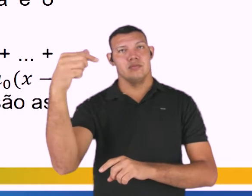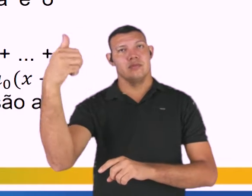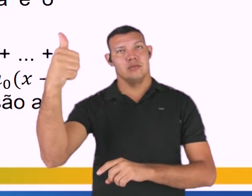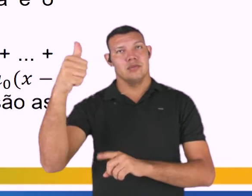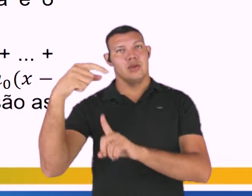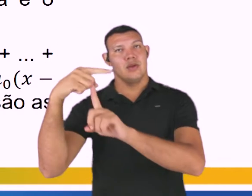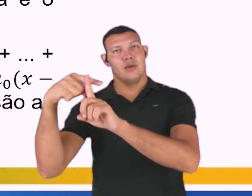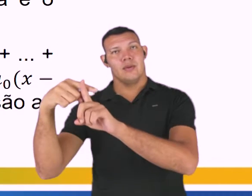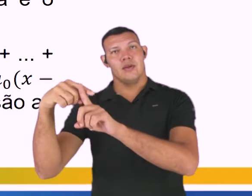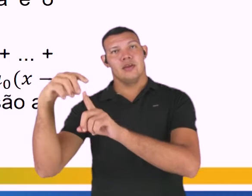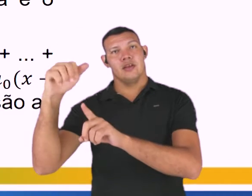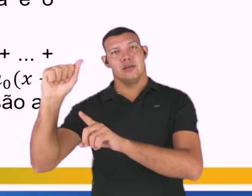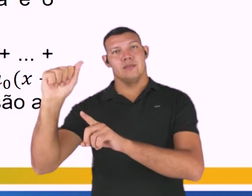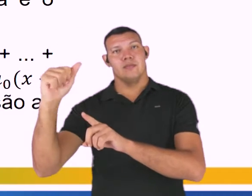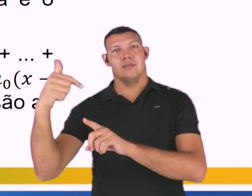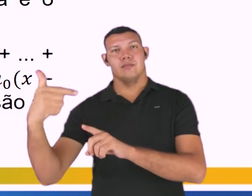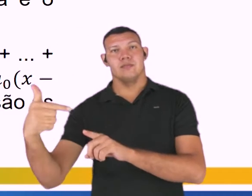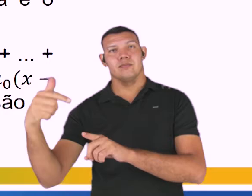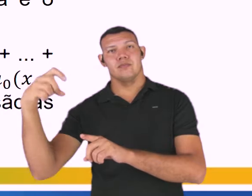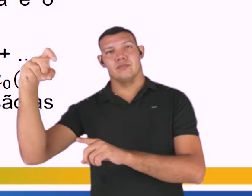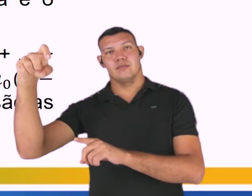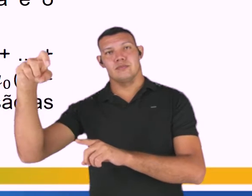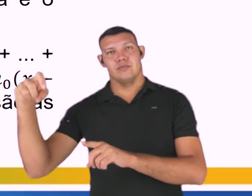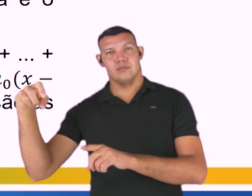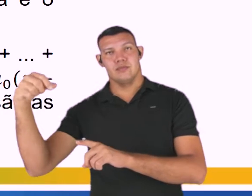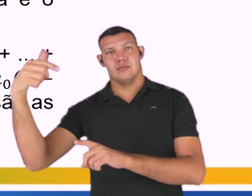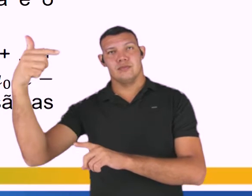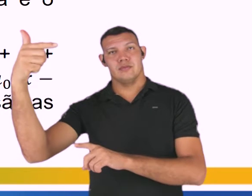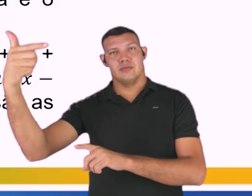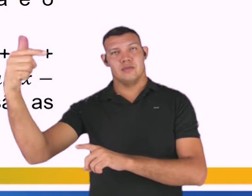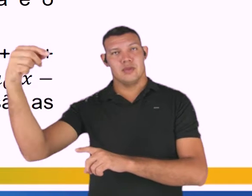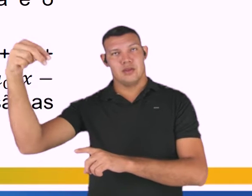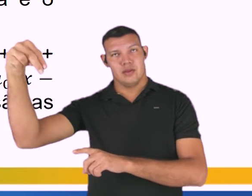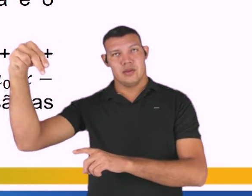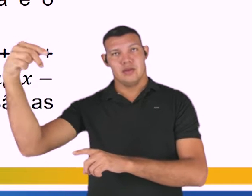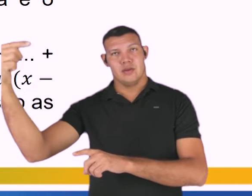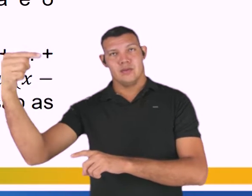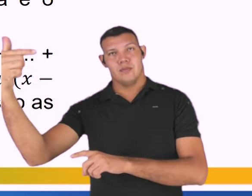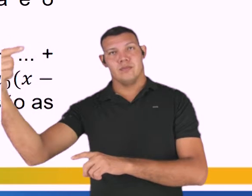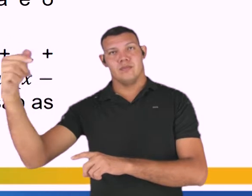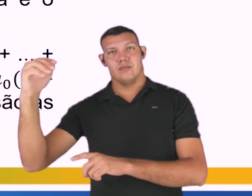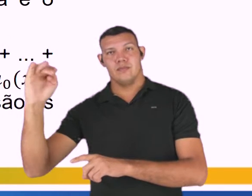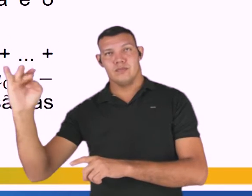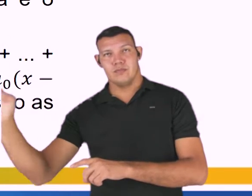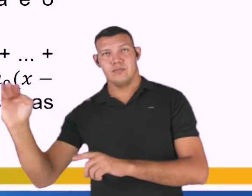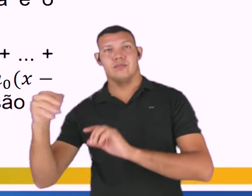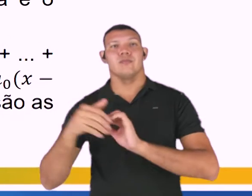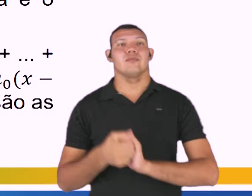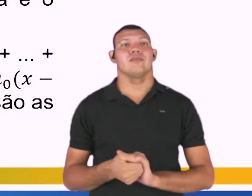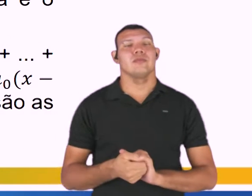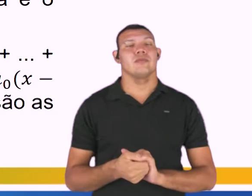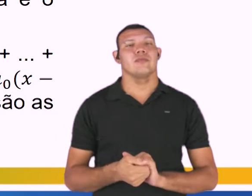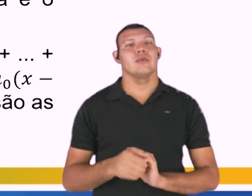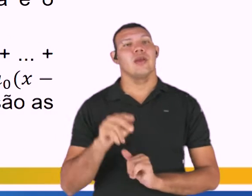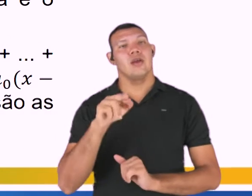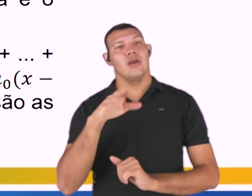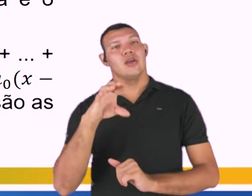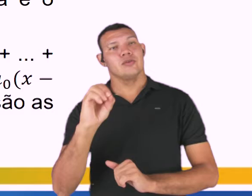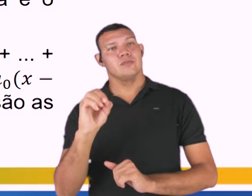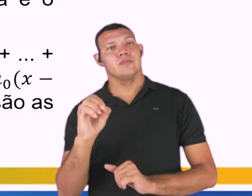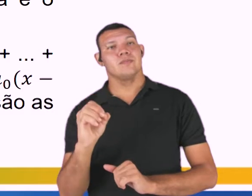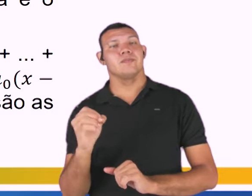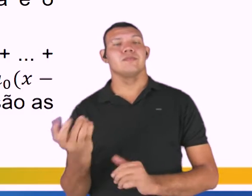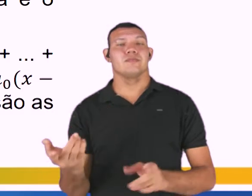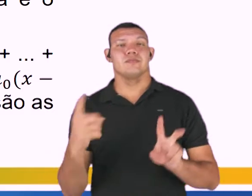na qual nós teremos restos, são as raízes de p de x igual a zero. Ou